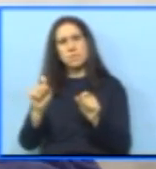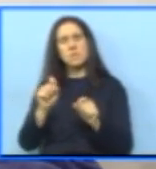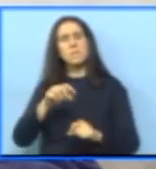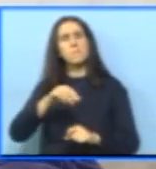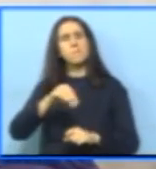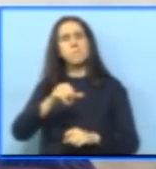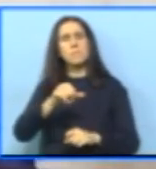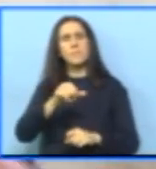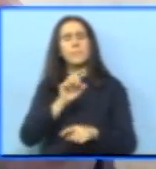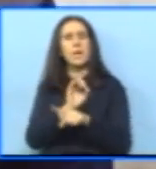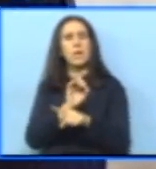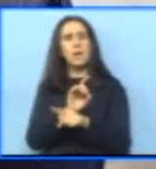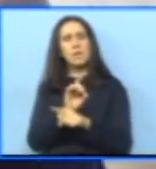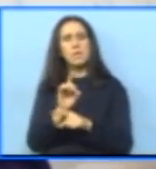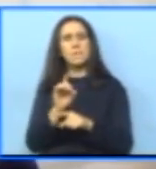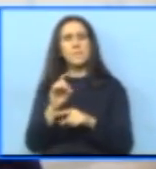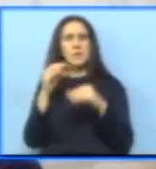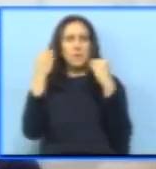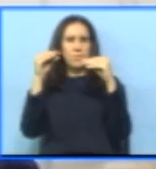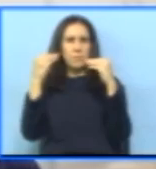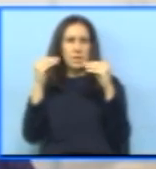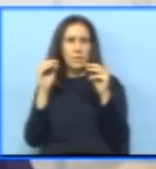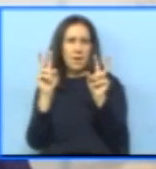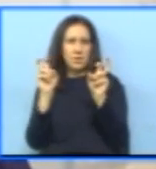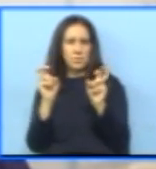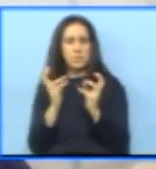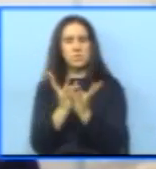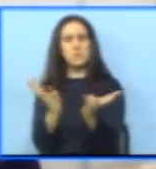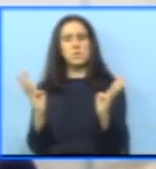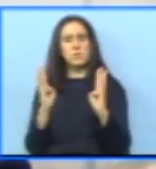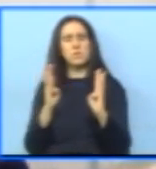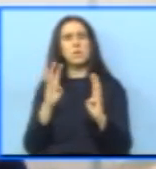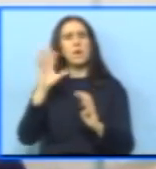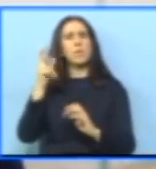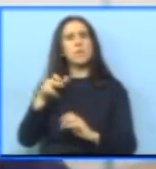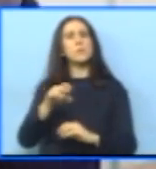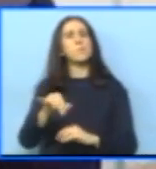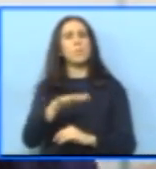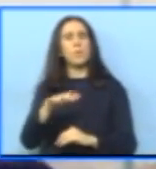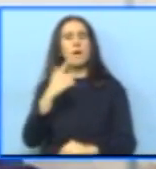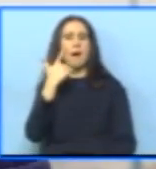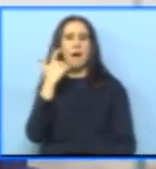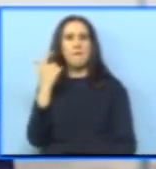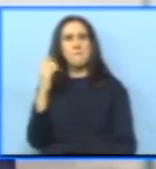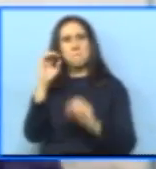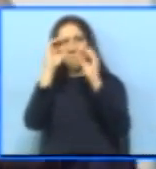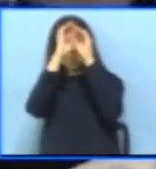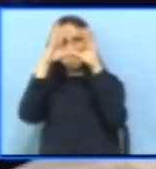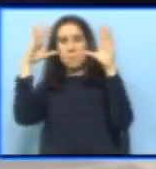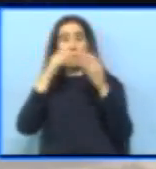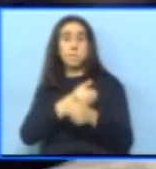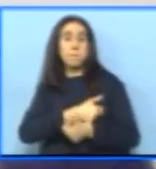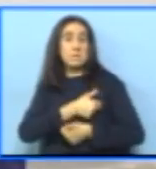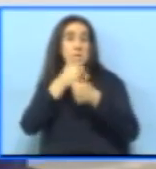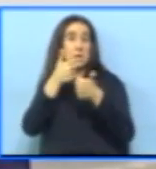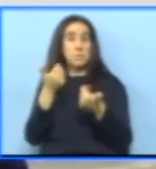esta formação, entre aspas, está a acontecer, poderia ter como cenário uma cidade que